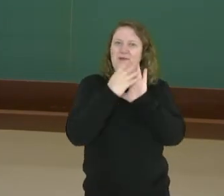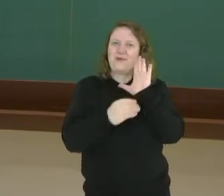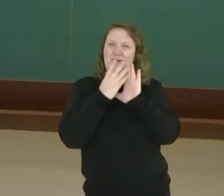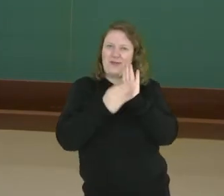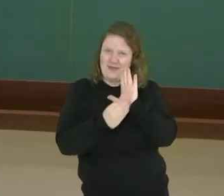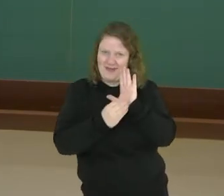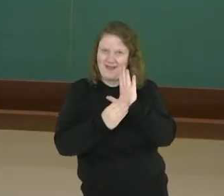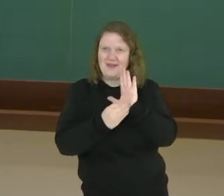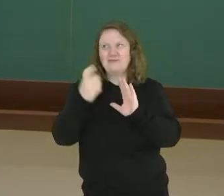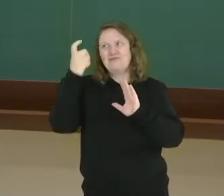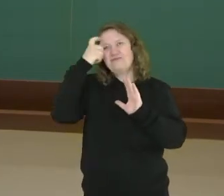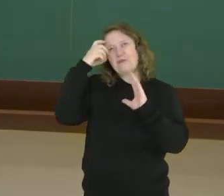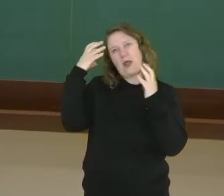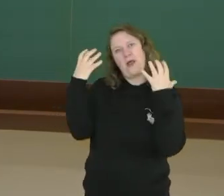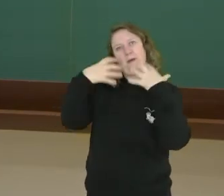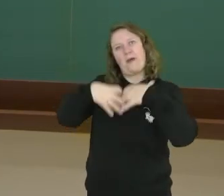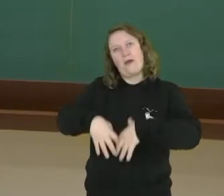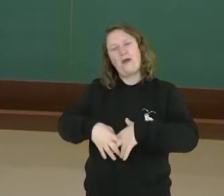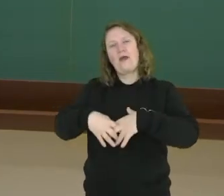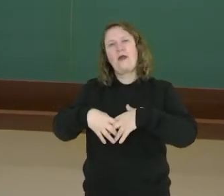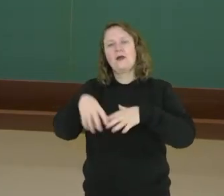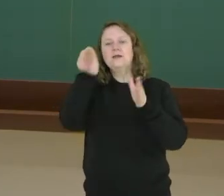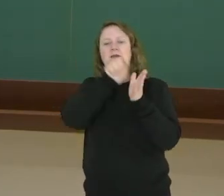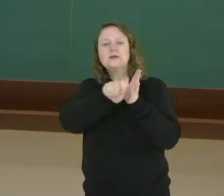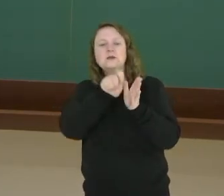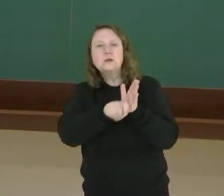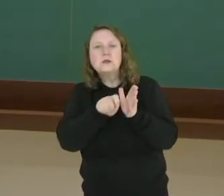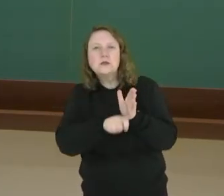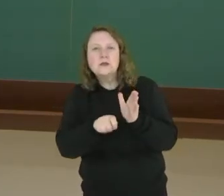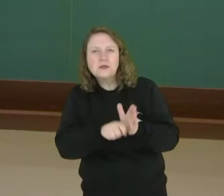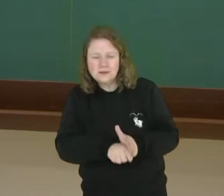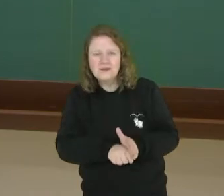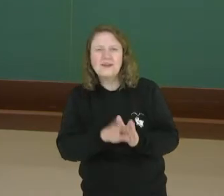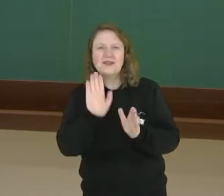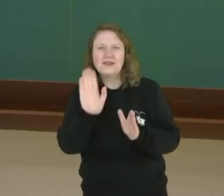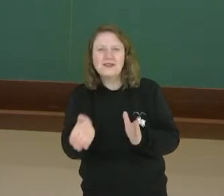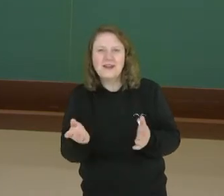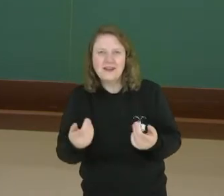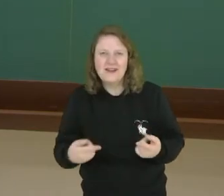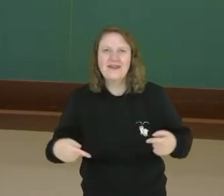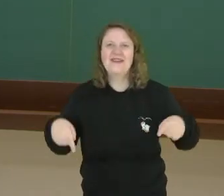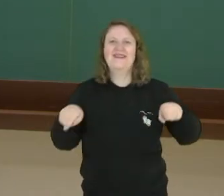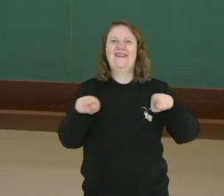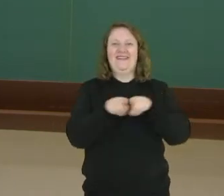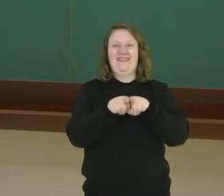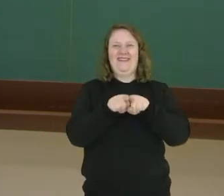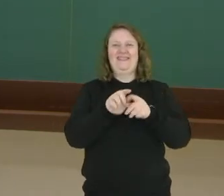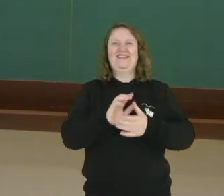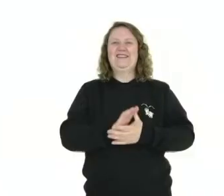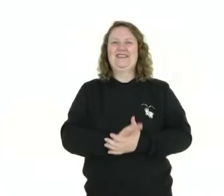caderno, pensar, falar aí com seus colegas e responder. E a gente já volta para conferir a resposta. Até já.